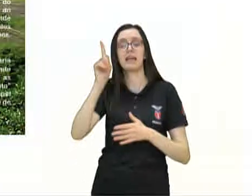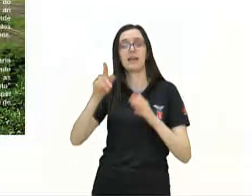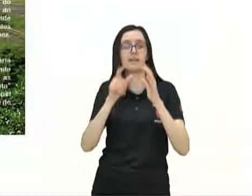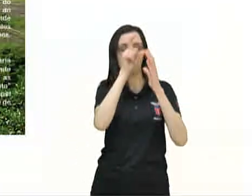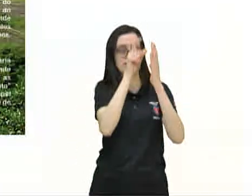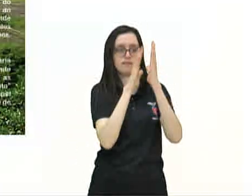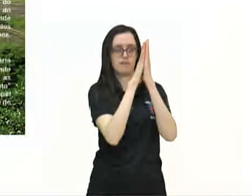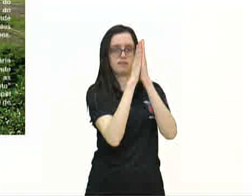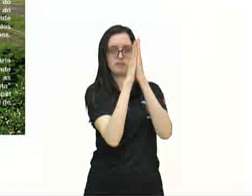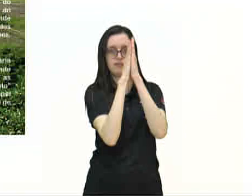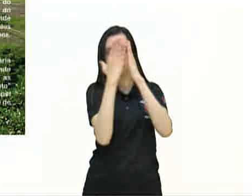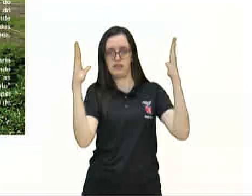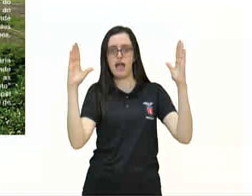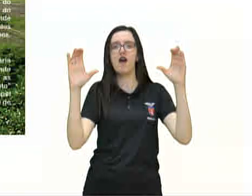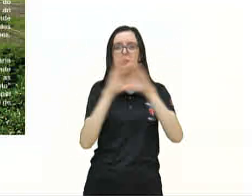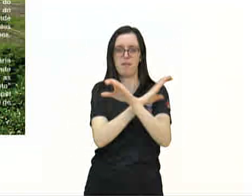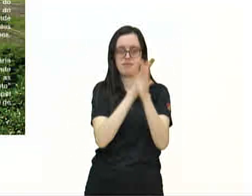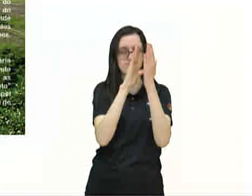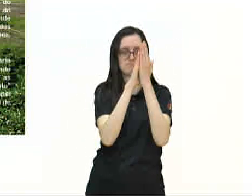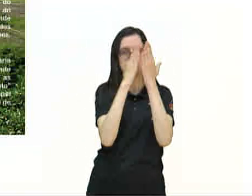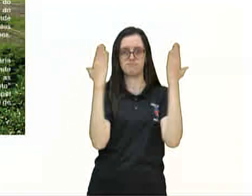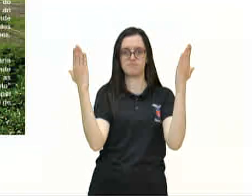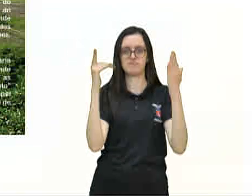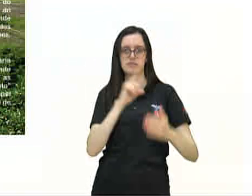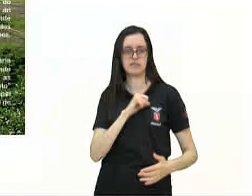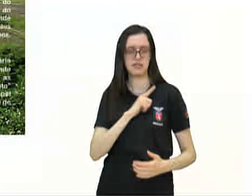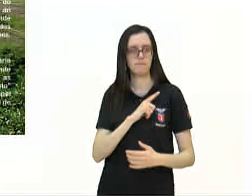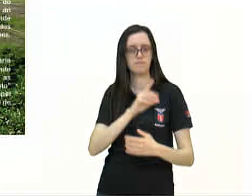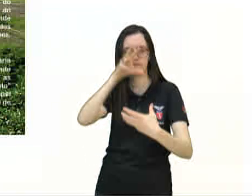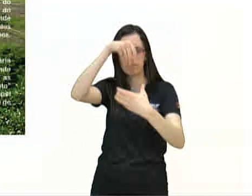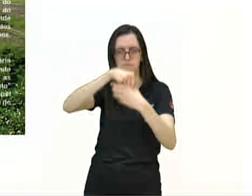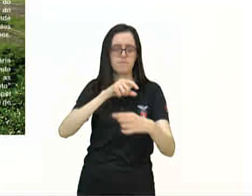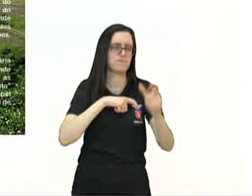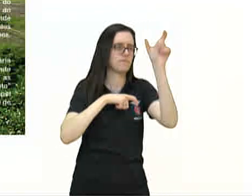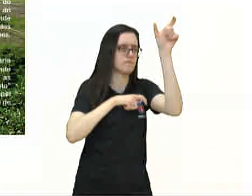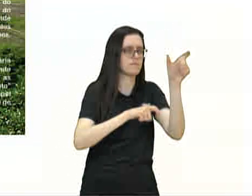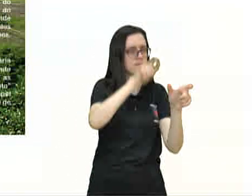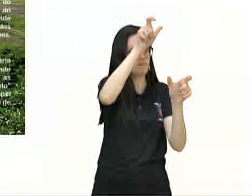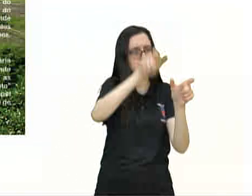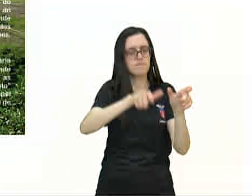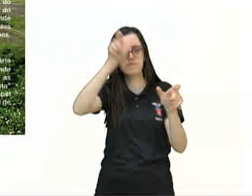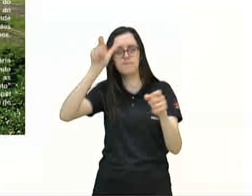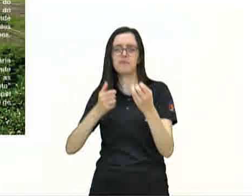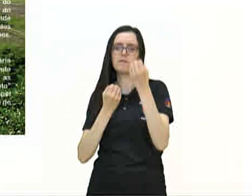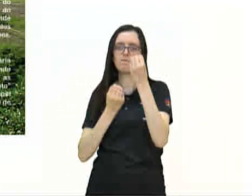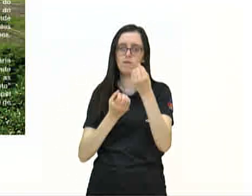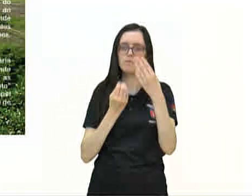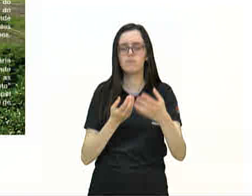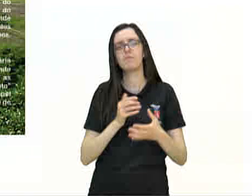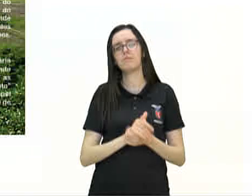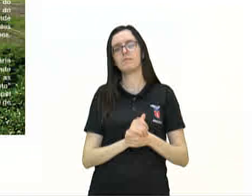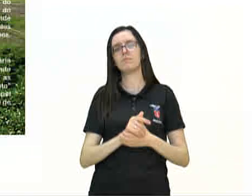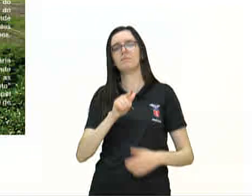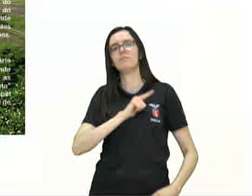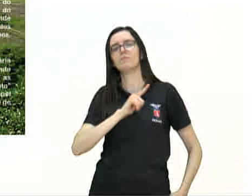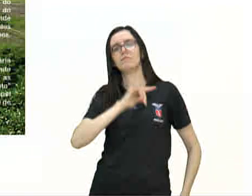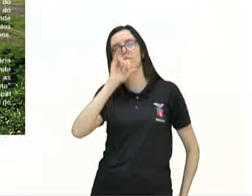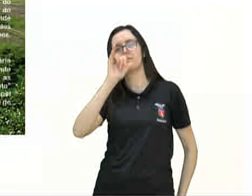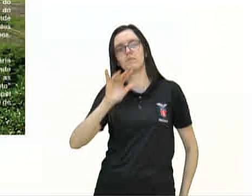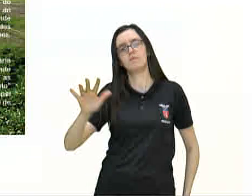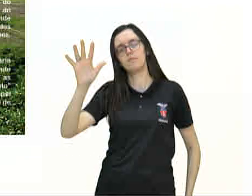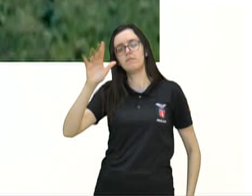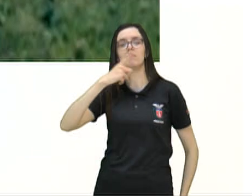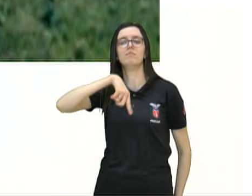folheto completo. Dentro do folheto eu tenho algumas informações, tenho as imagens e nós